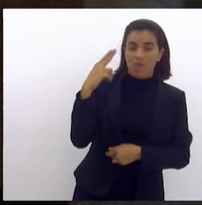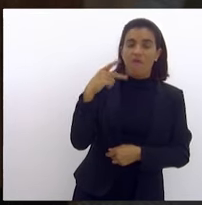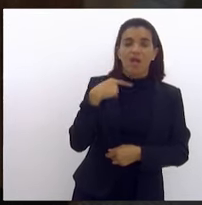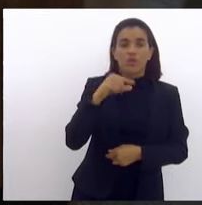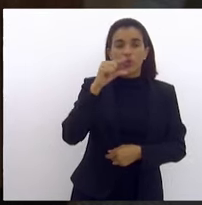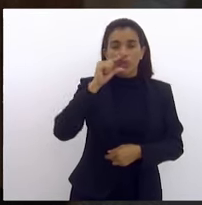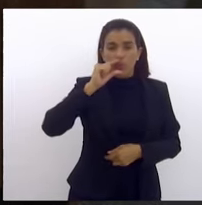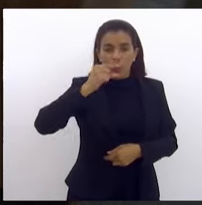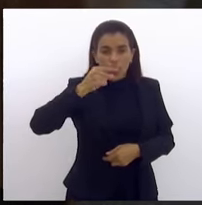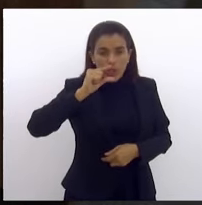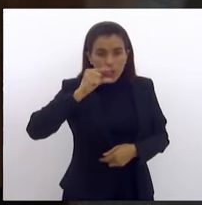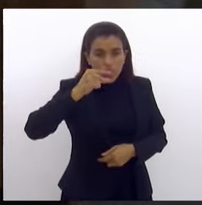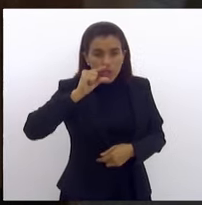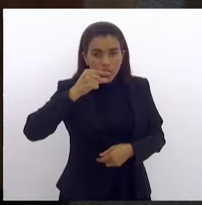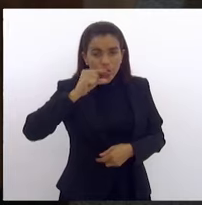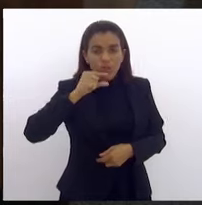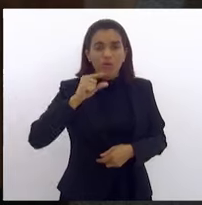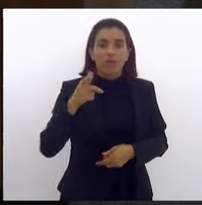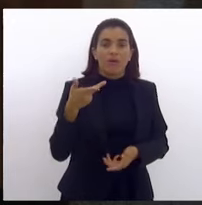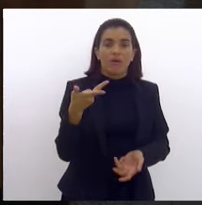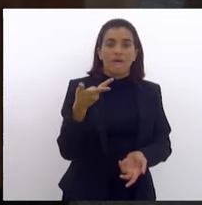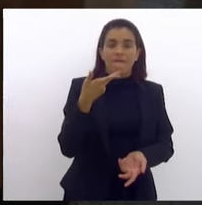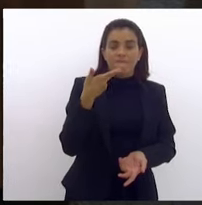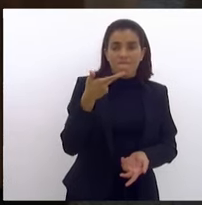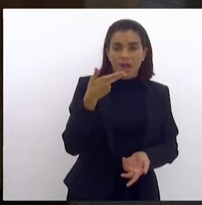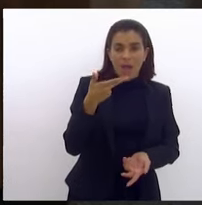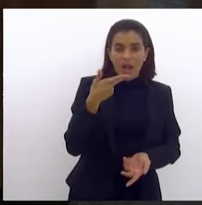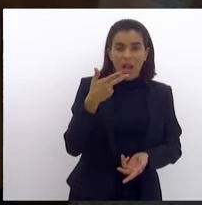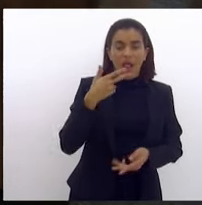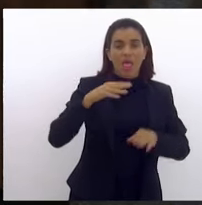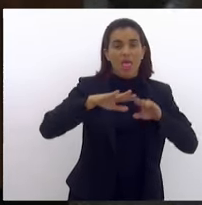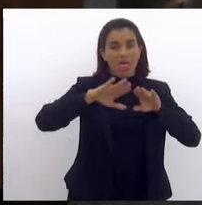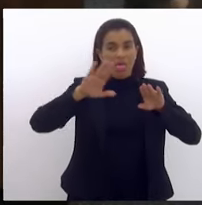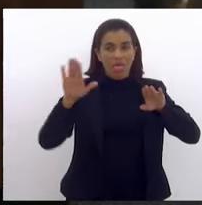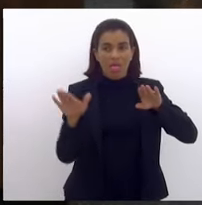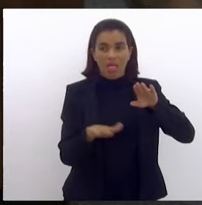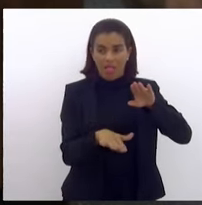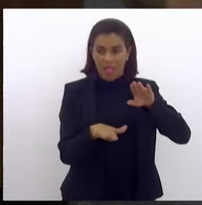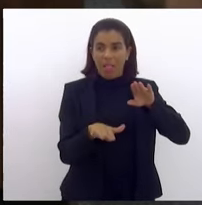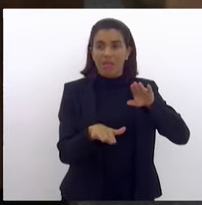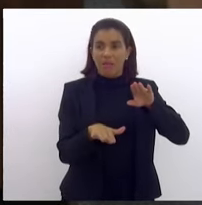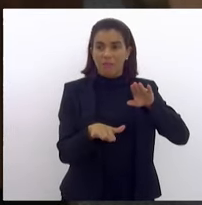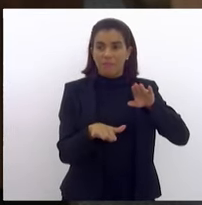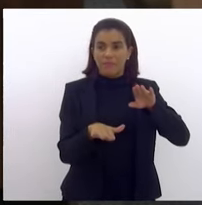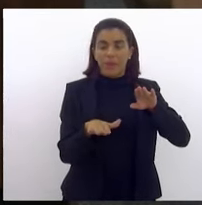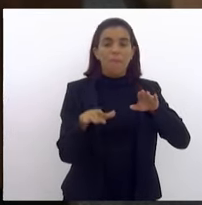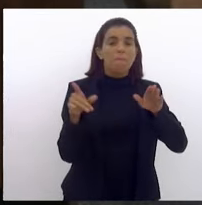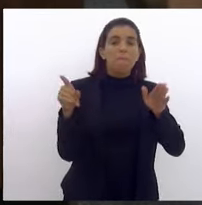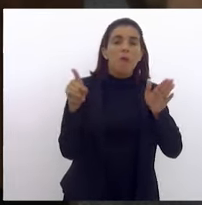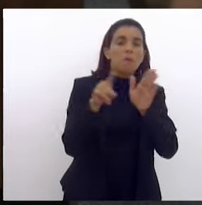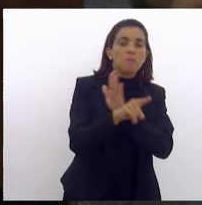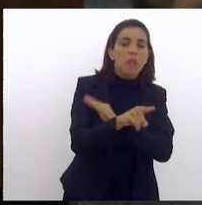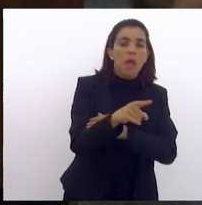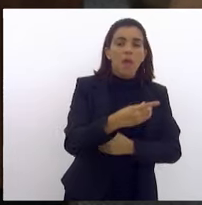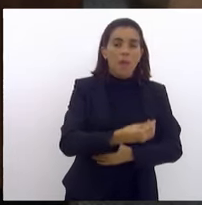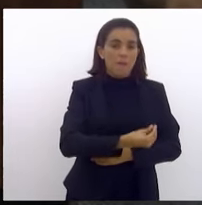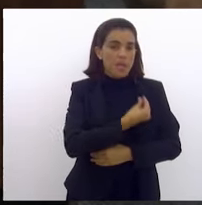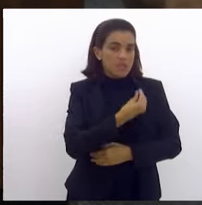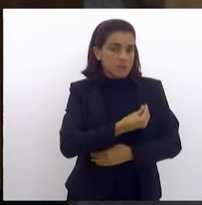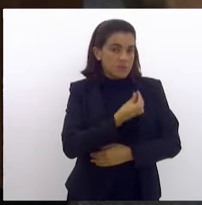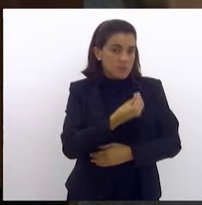boquinha, querendo de maneira pejorativa questionar o que é